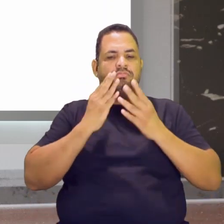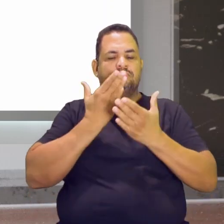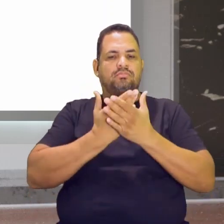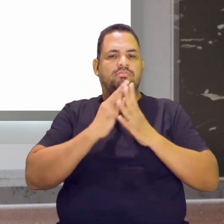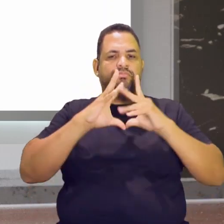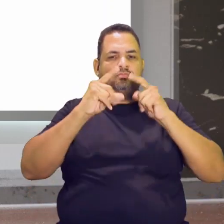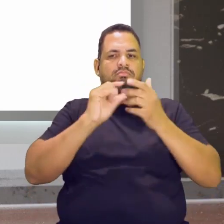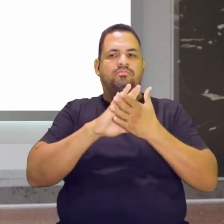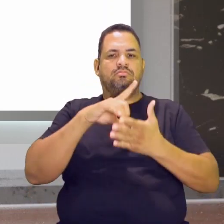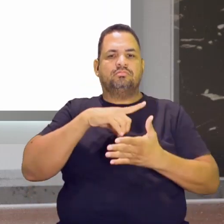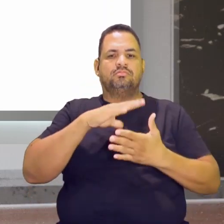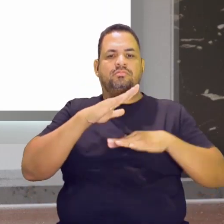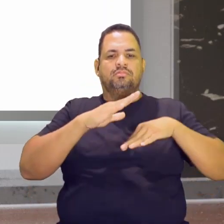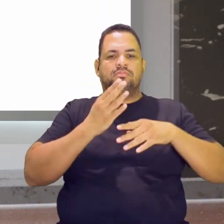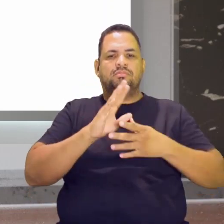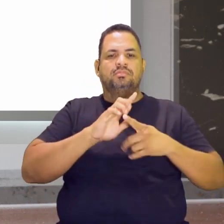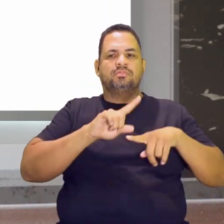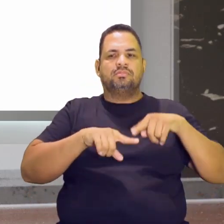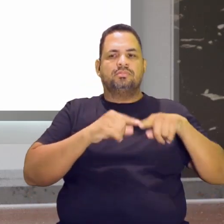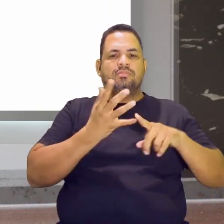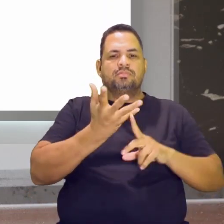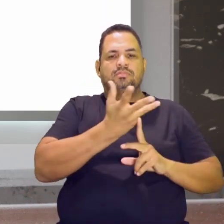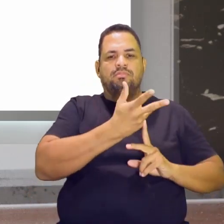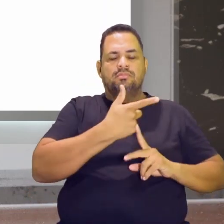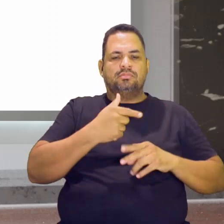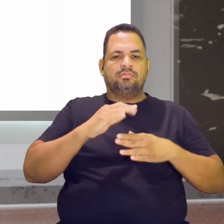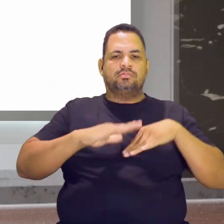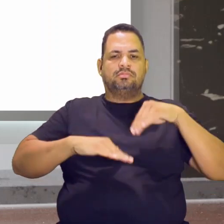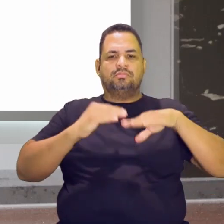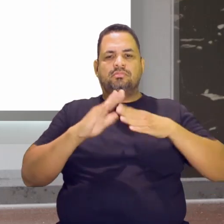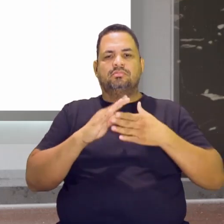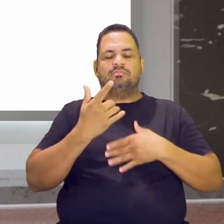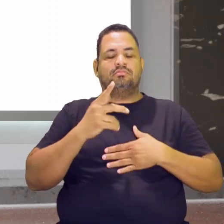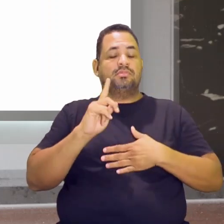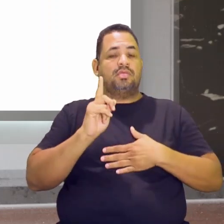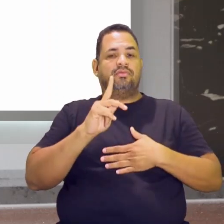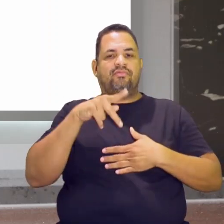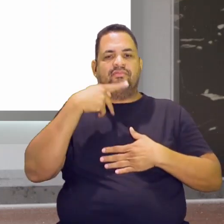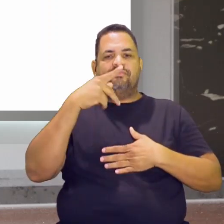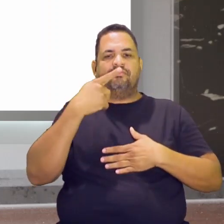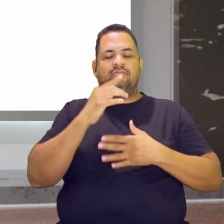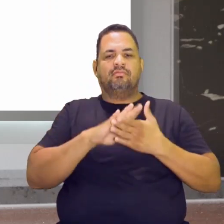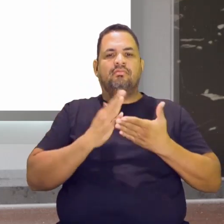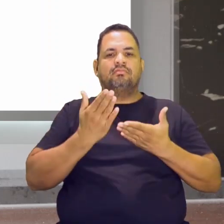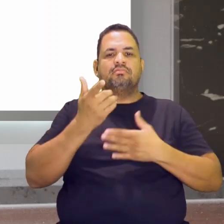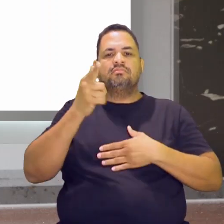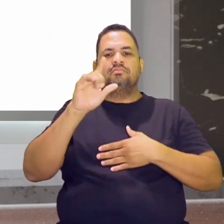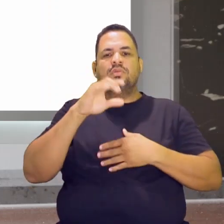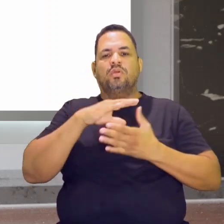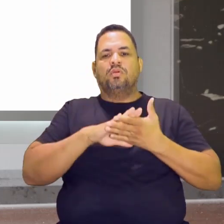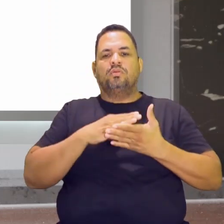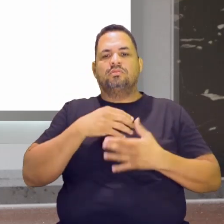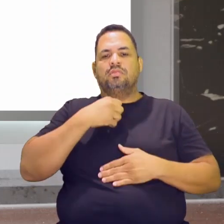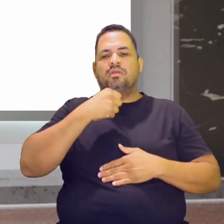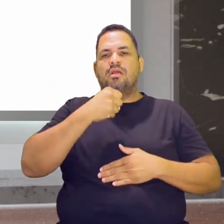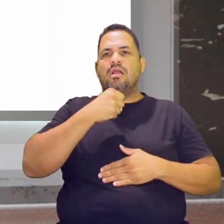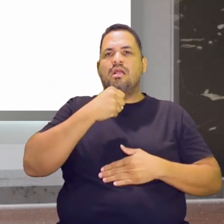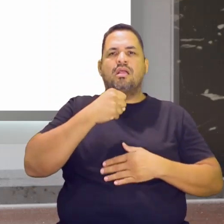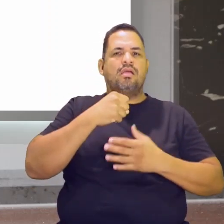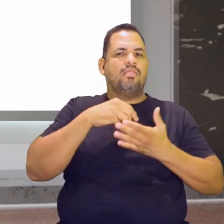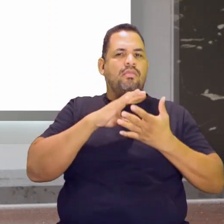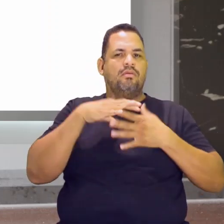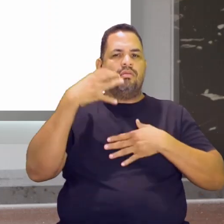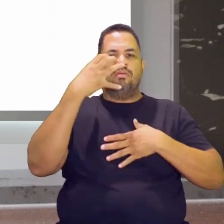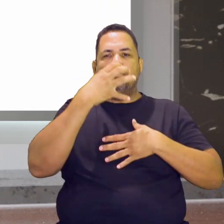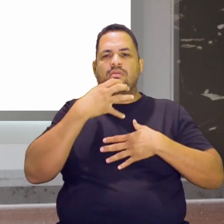muitos artistas, muitos grupos, né? Então não falei aí de outros cantores famosos que nós temos no